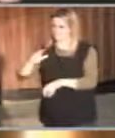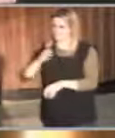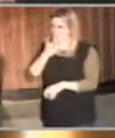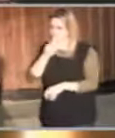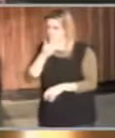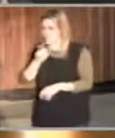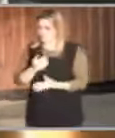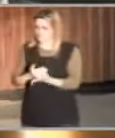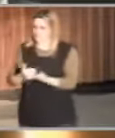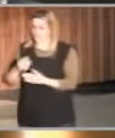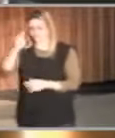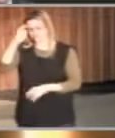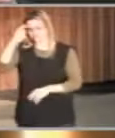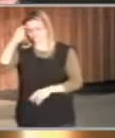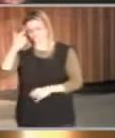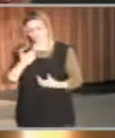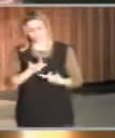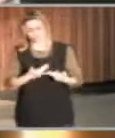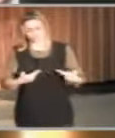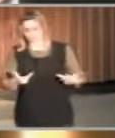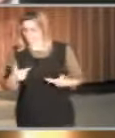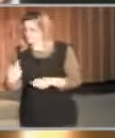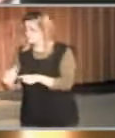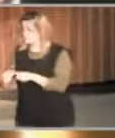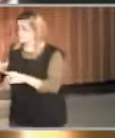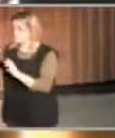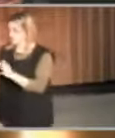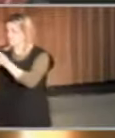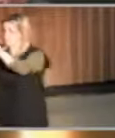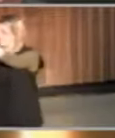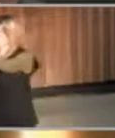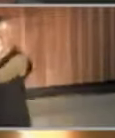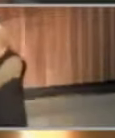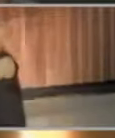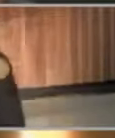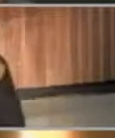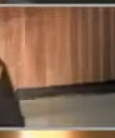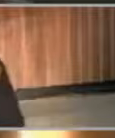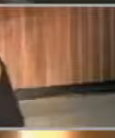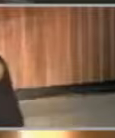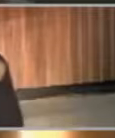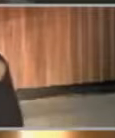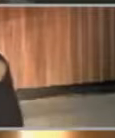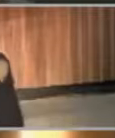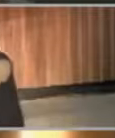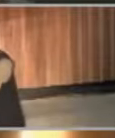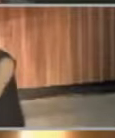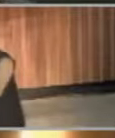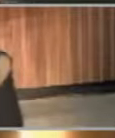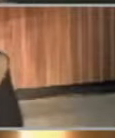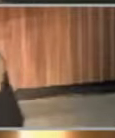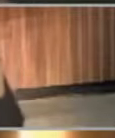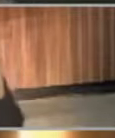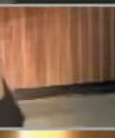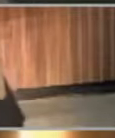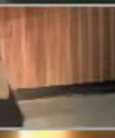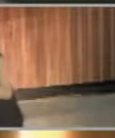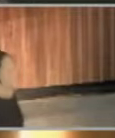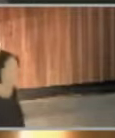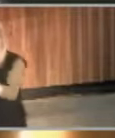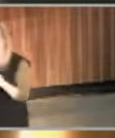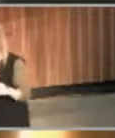conquistar a terra tinha que manter a terra e tinha que produzir a terra Deus queria que eles